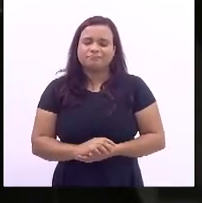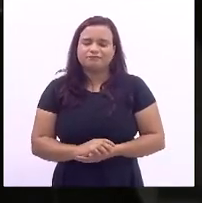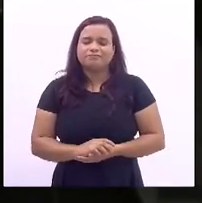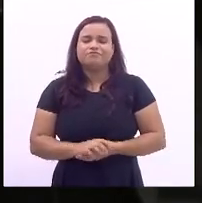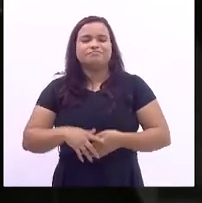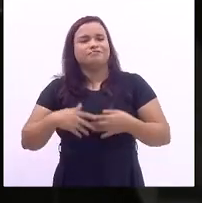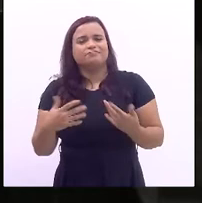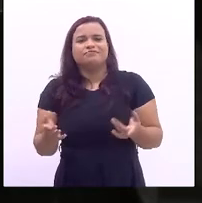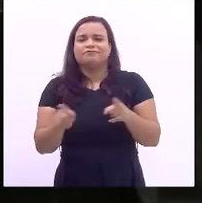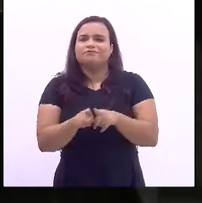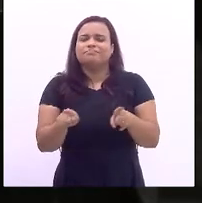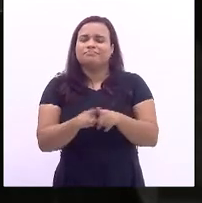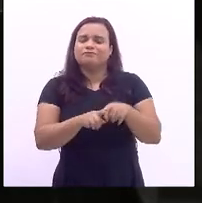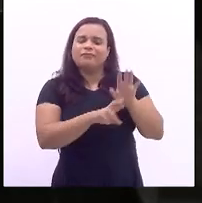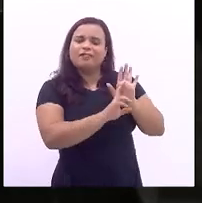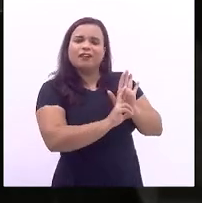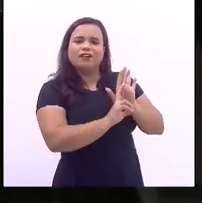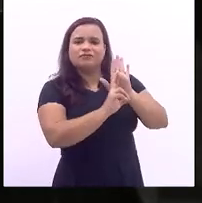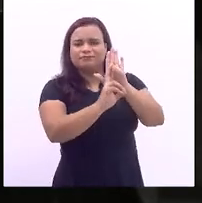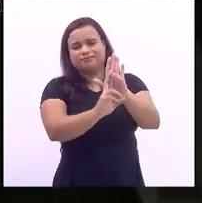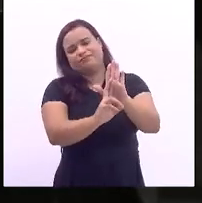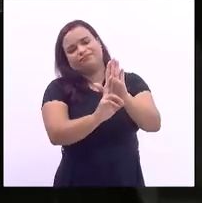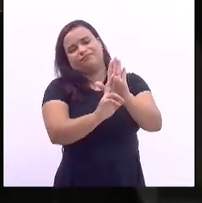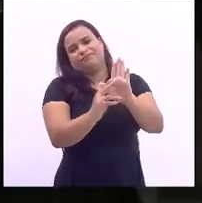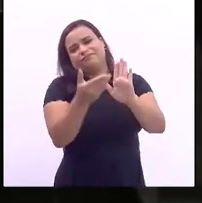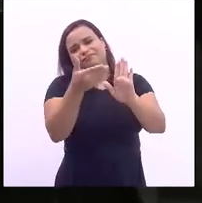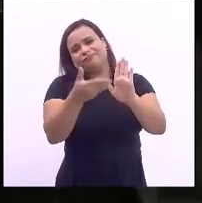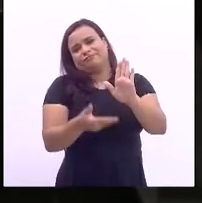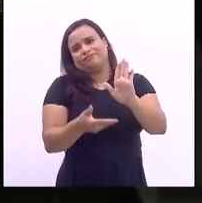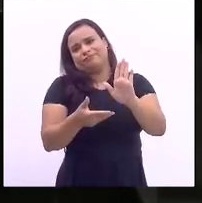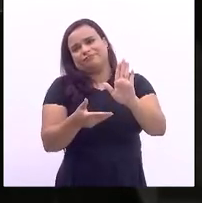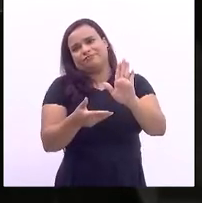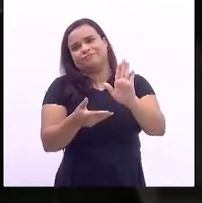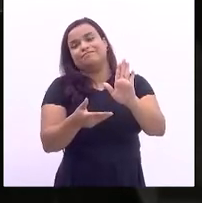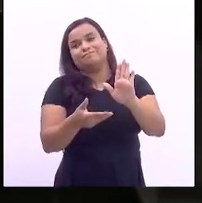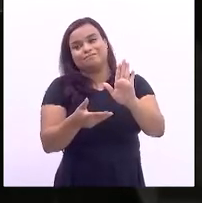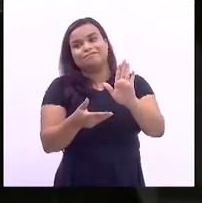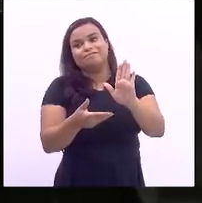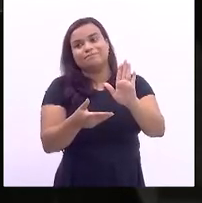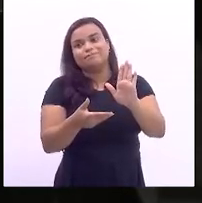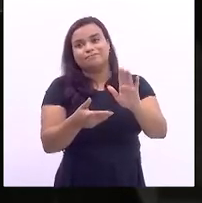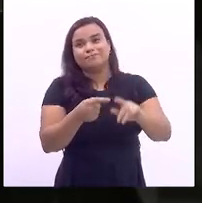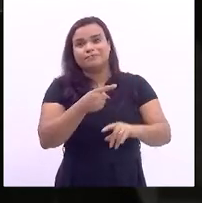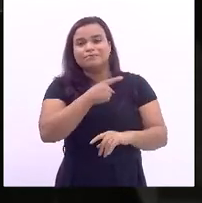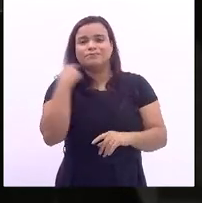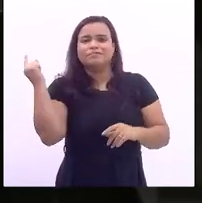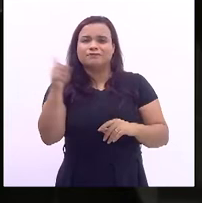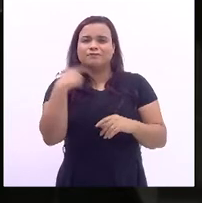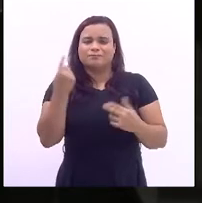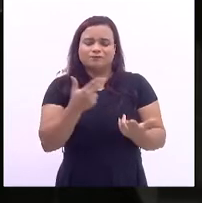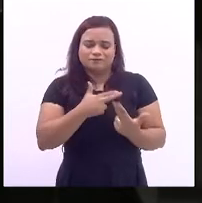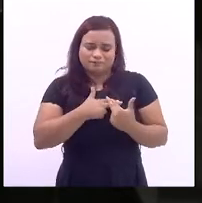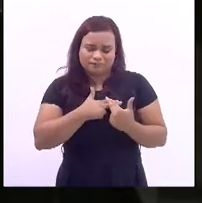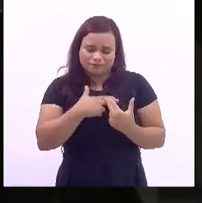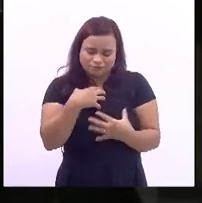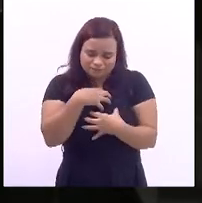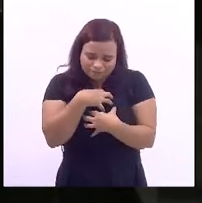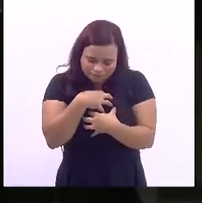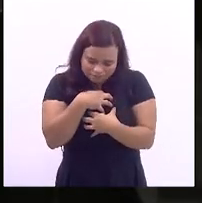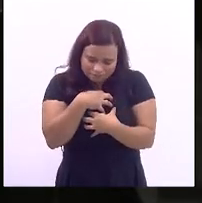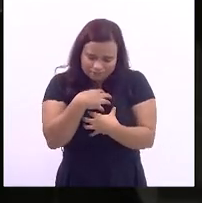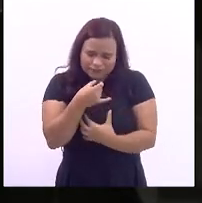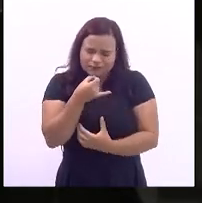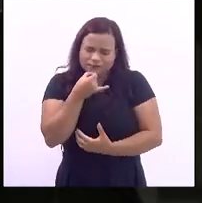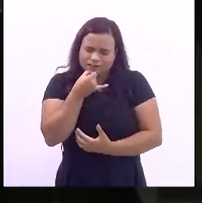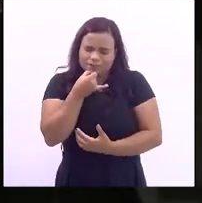O que representou e a morte para todos nós do Milton